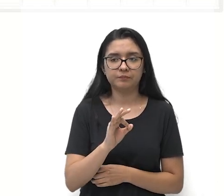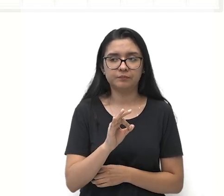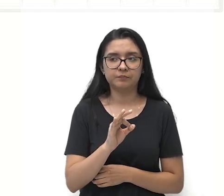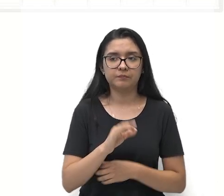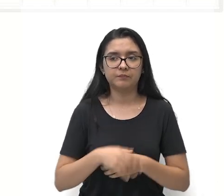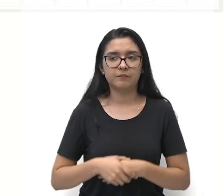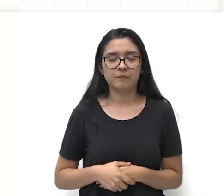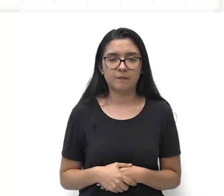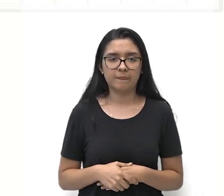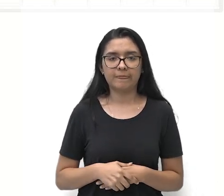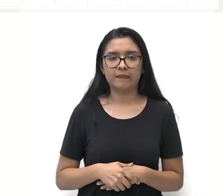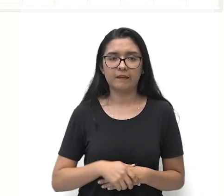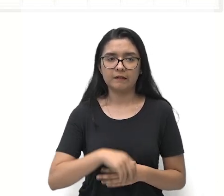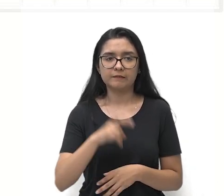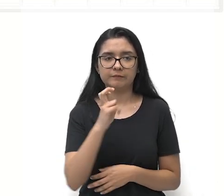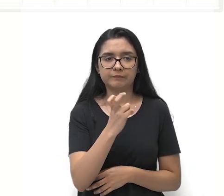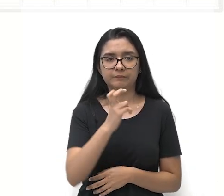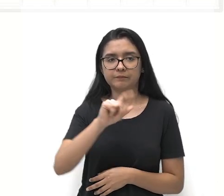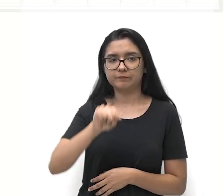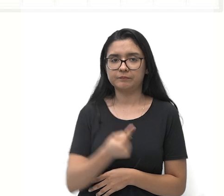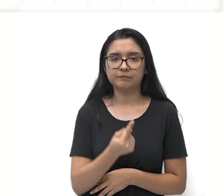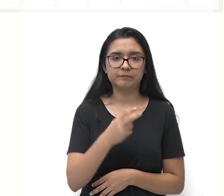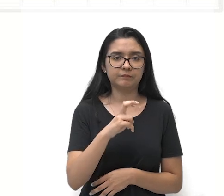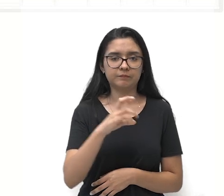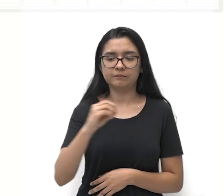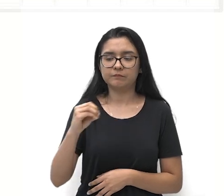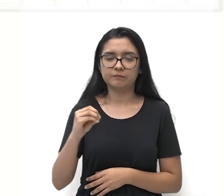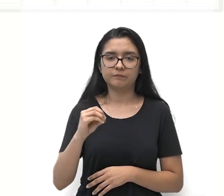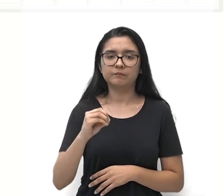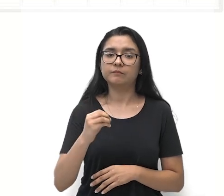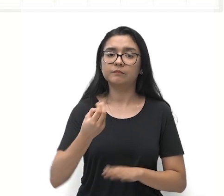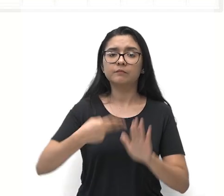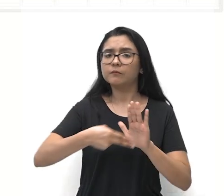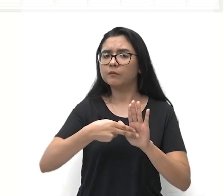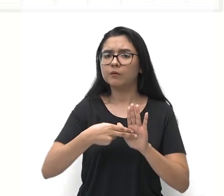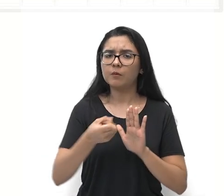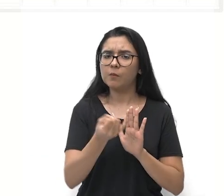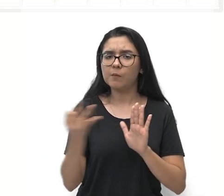de 5.500 é igual a quanto?